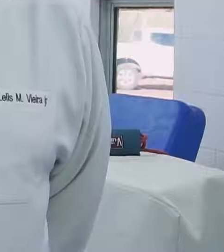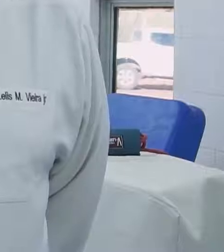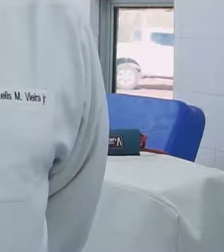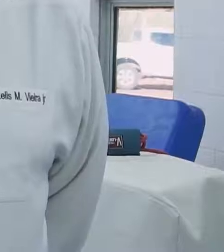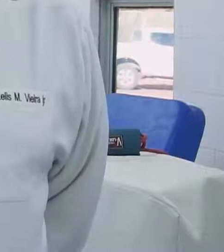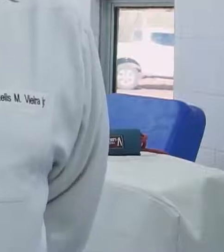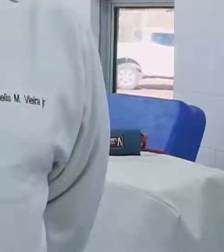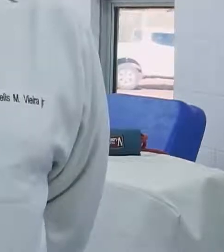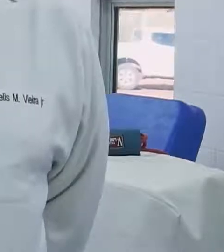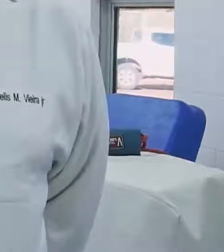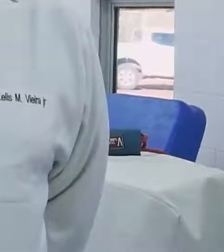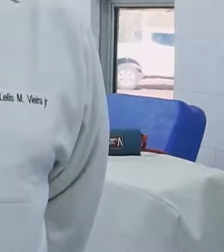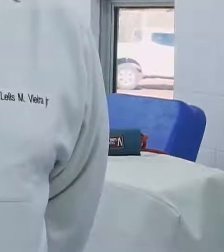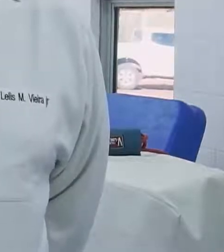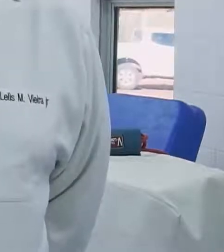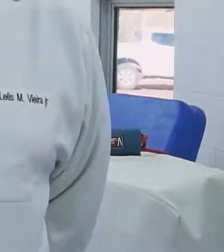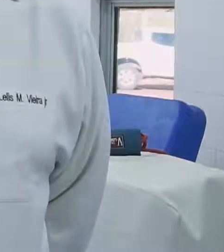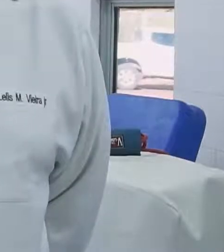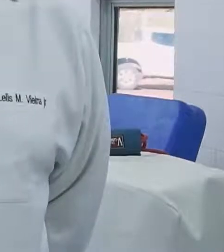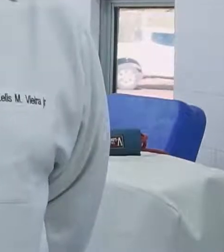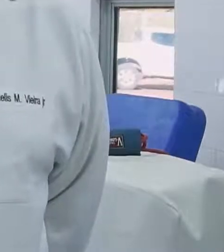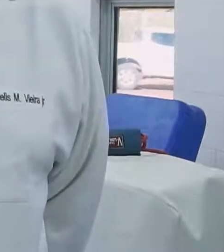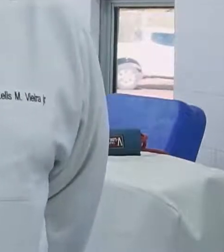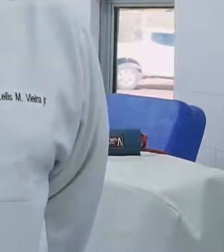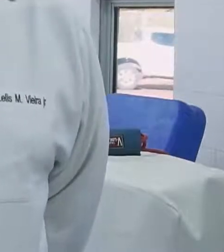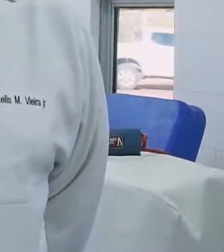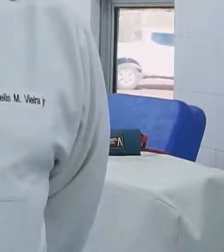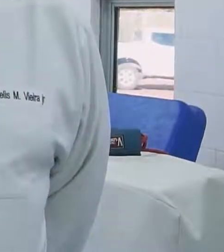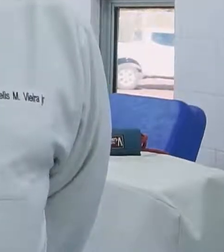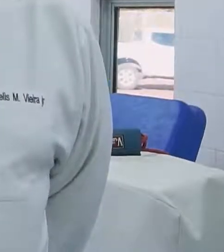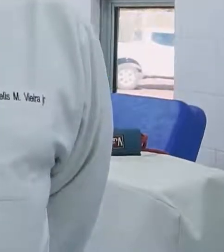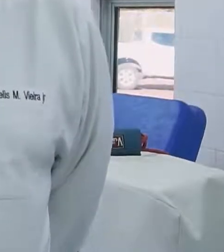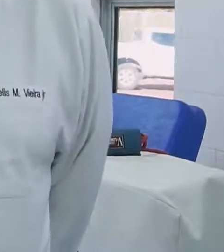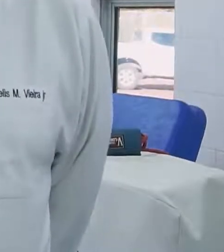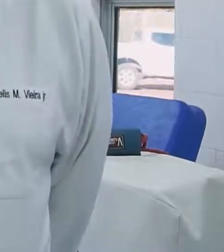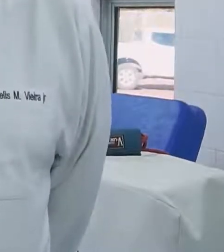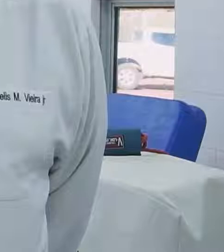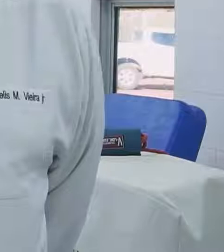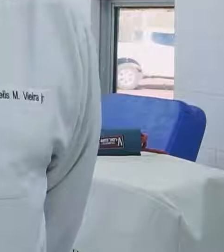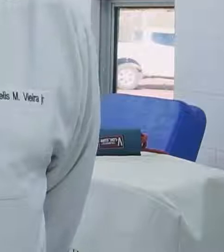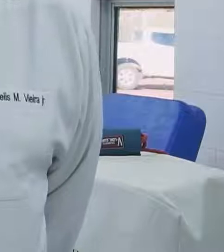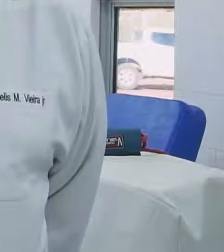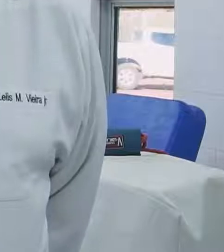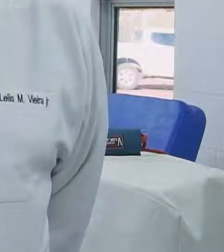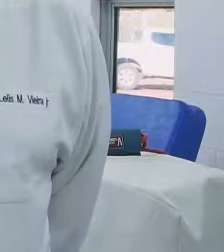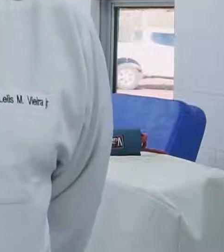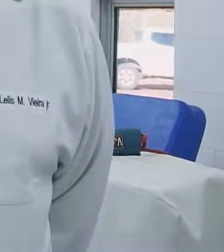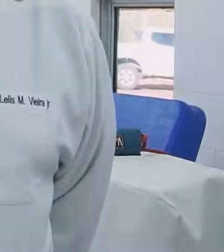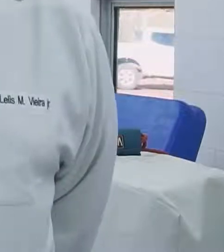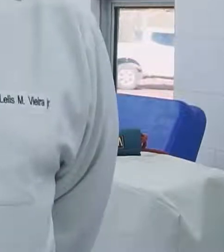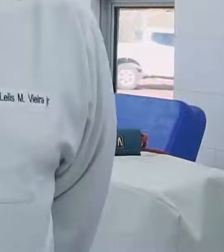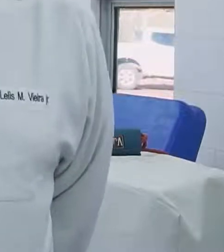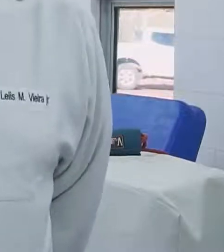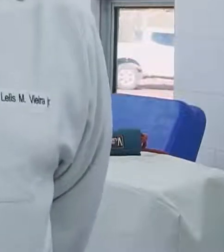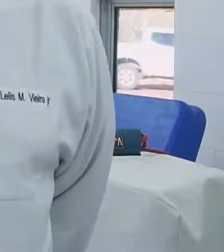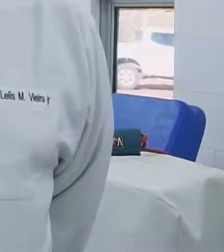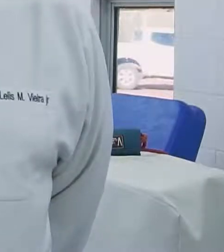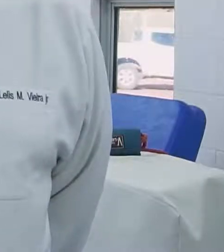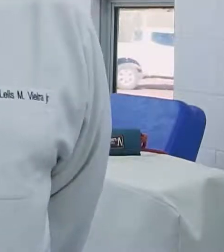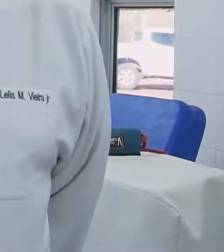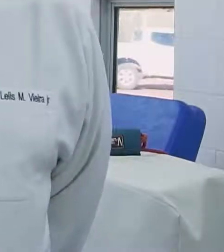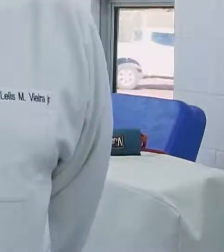desde cirurgias eletivas, tratamentos, doenças, emergências. Então, a necessidade de se ter sangue hoje na medicina para